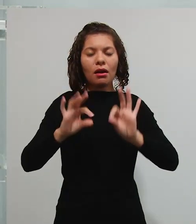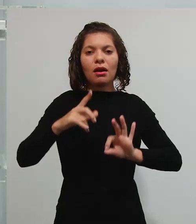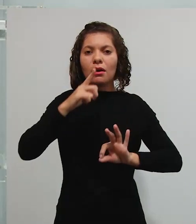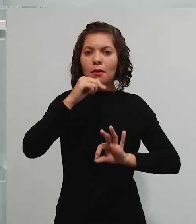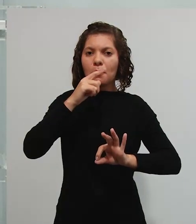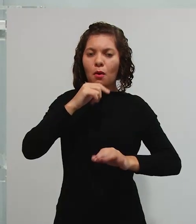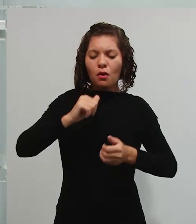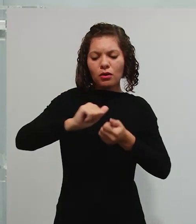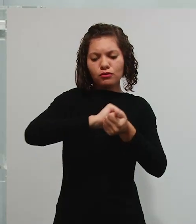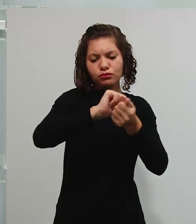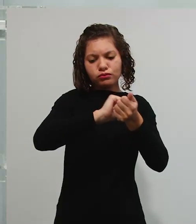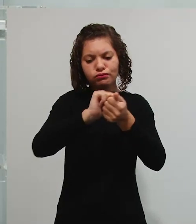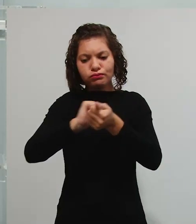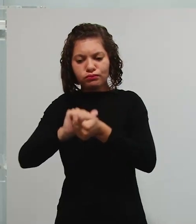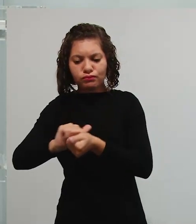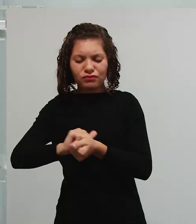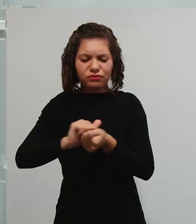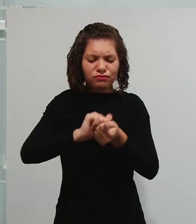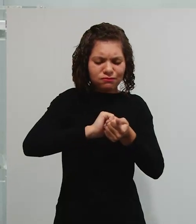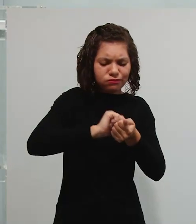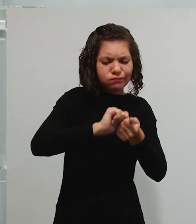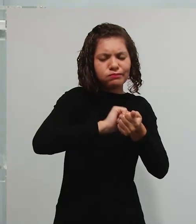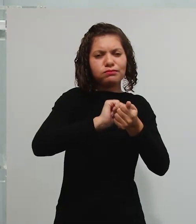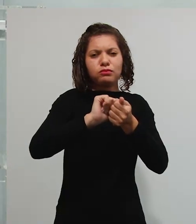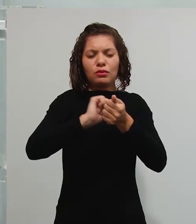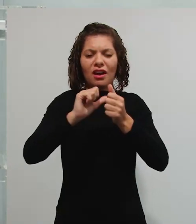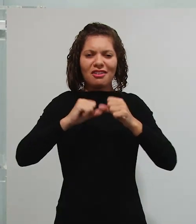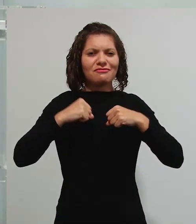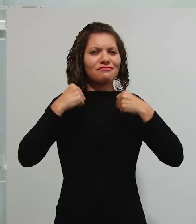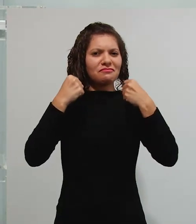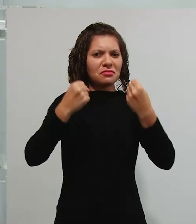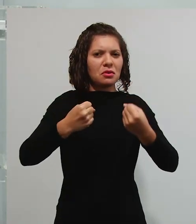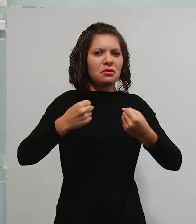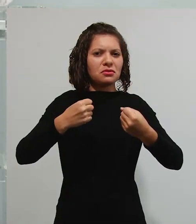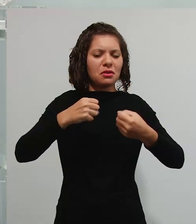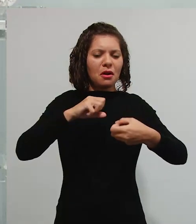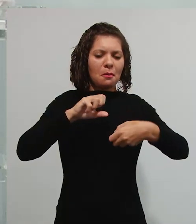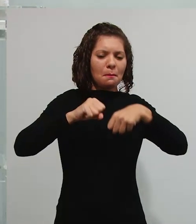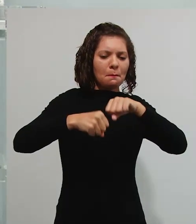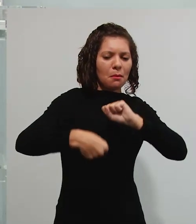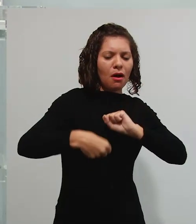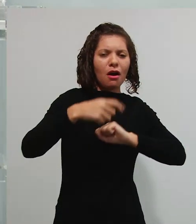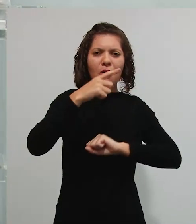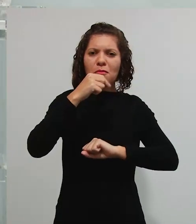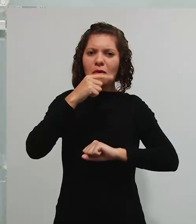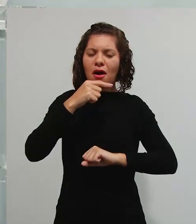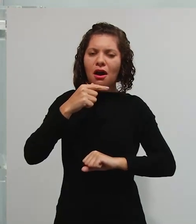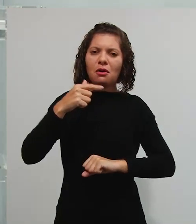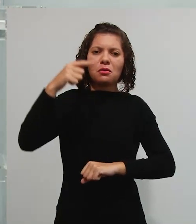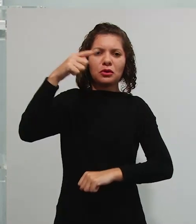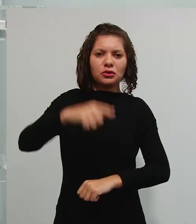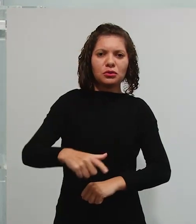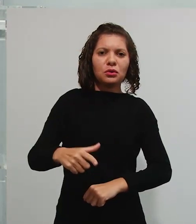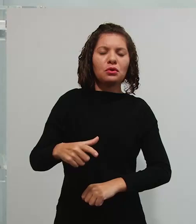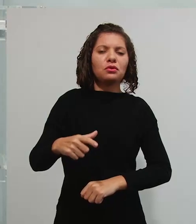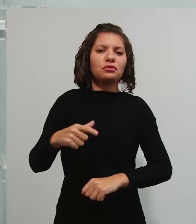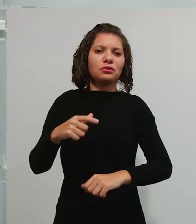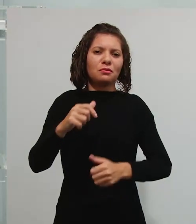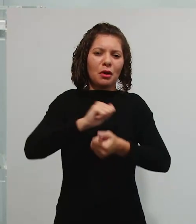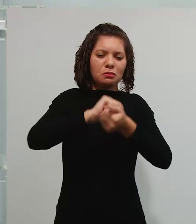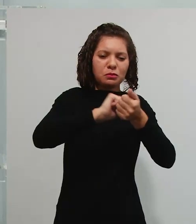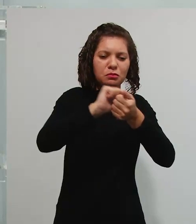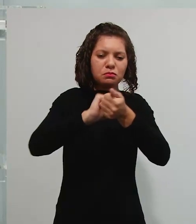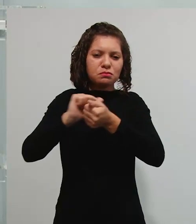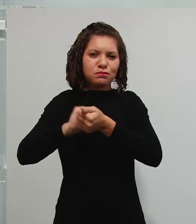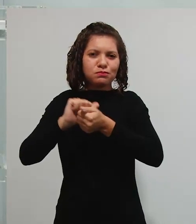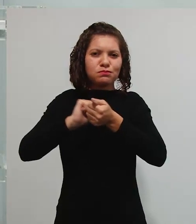elas passam sabão, elas esfregam, elas batem, depois elas molham de novo, passa mais sabão, ou